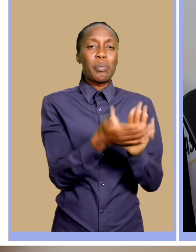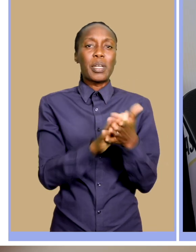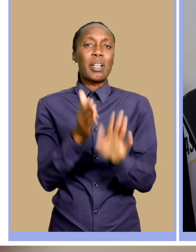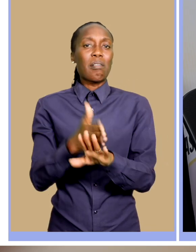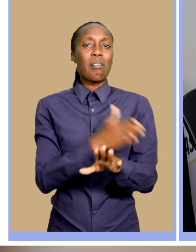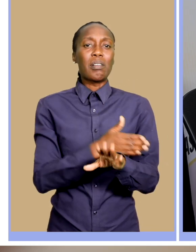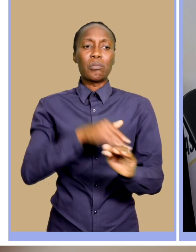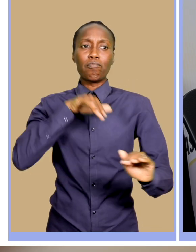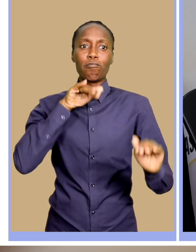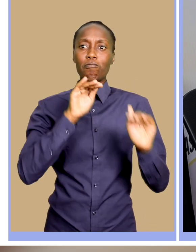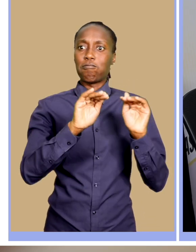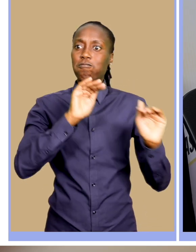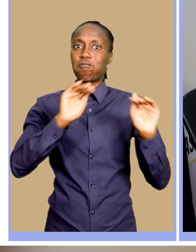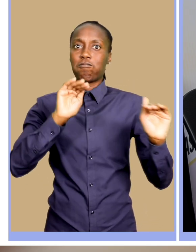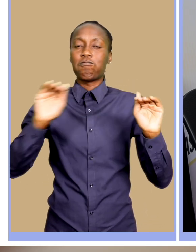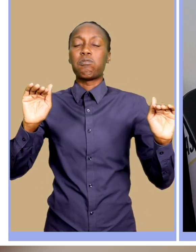para